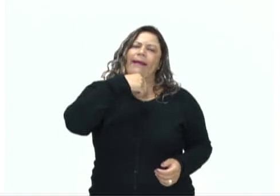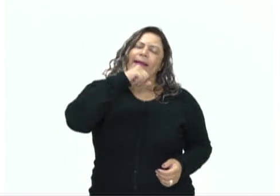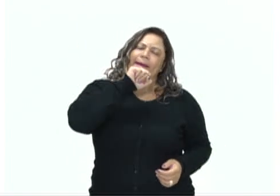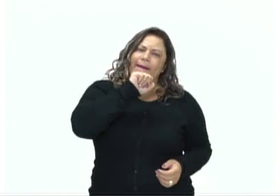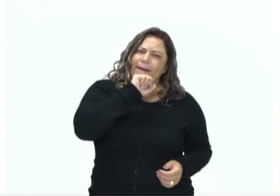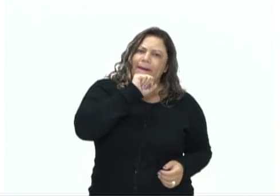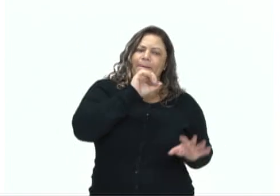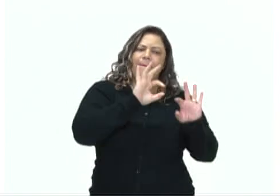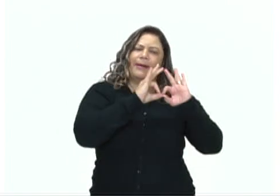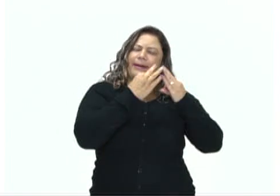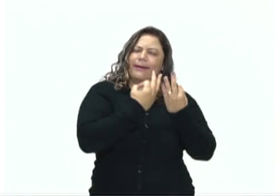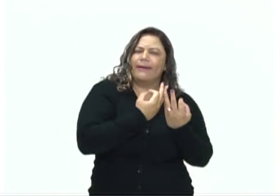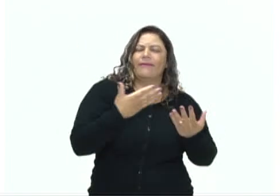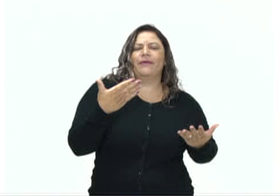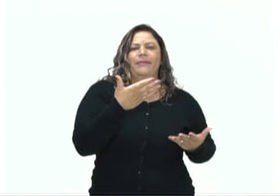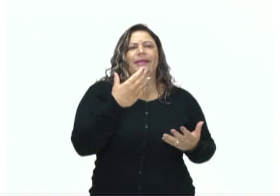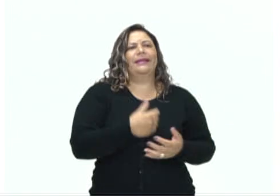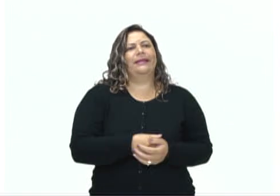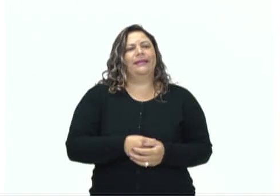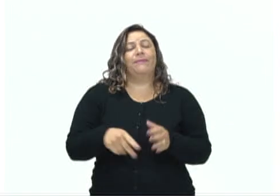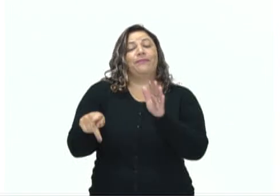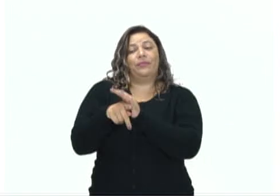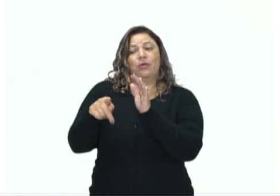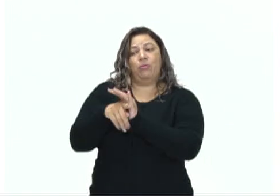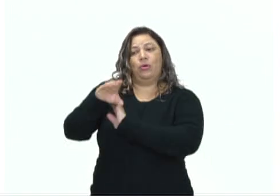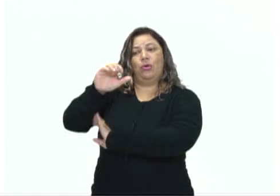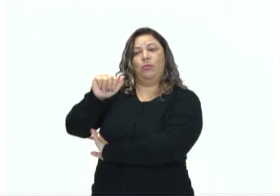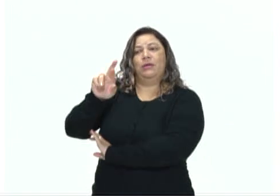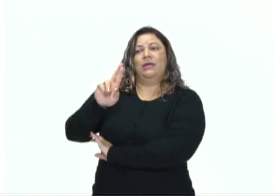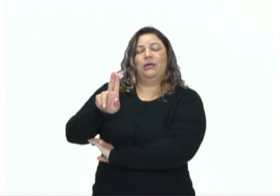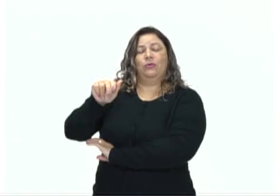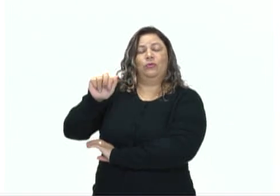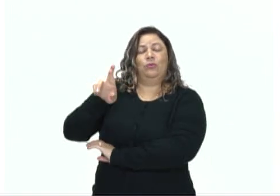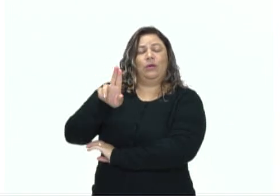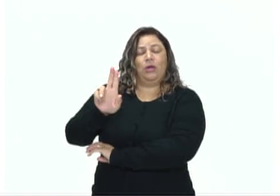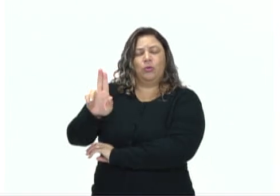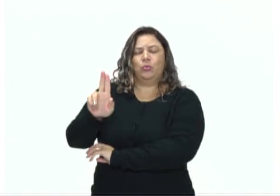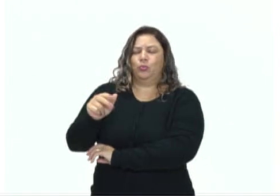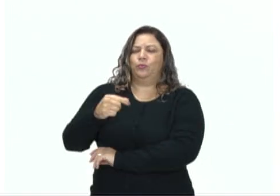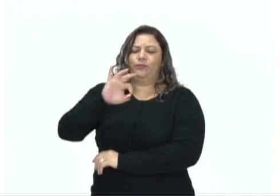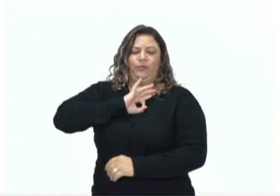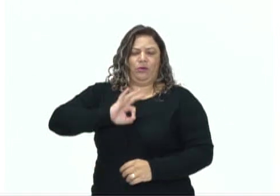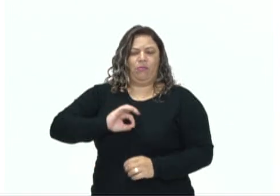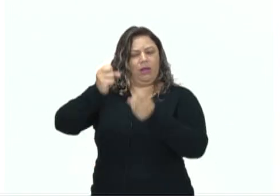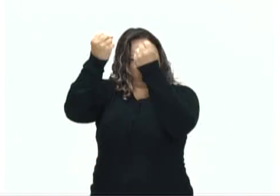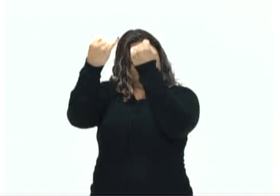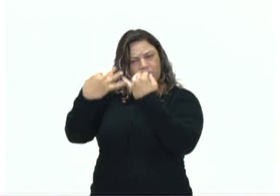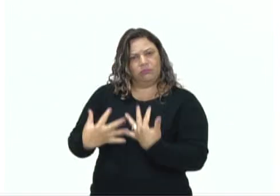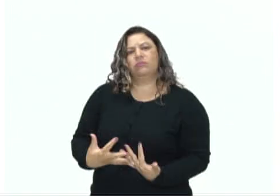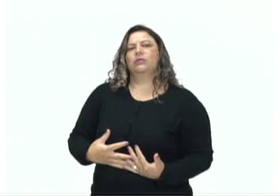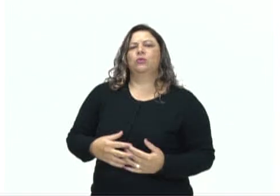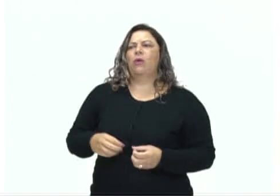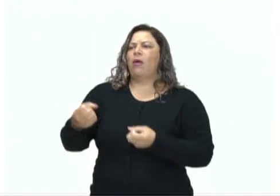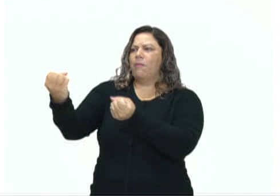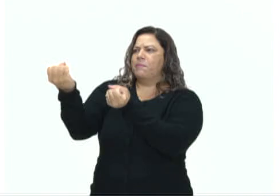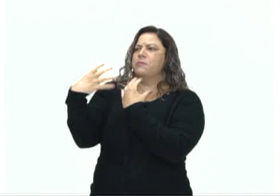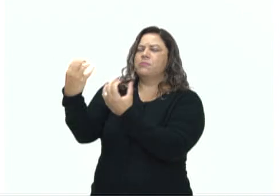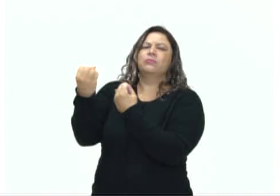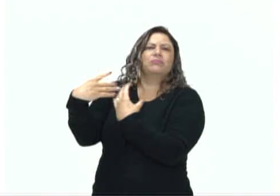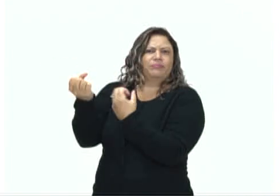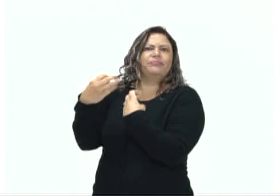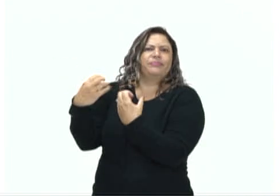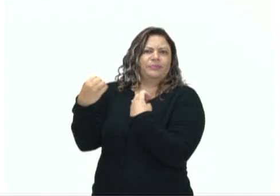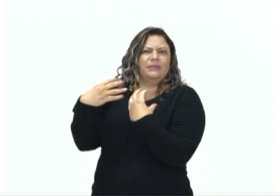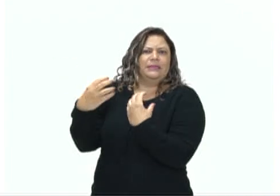no Agreste de Pernambuco, o sacerdote revelou como aprendeu Libras. Foi evangelizado por um surdo, que